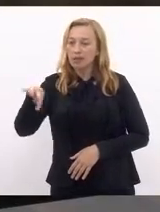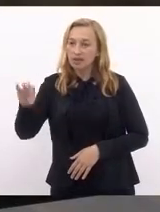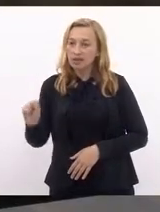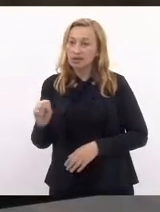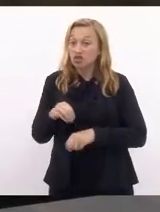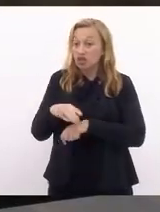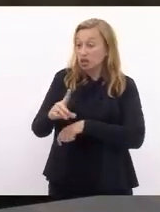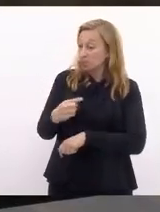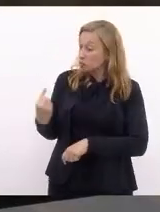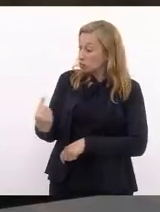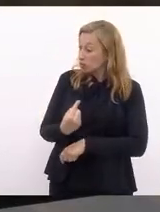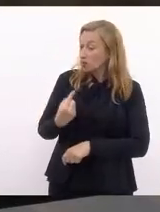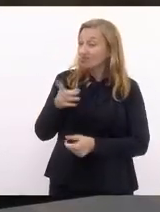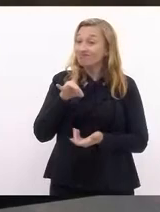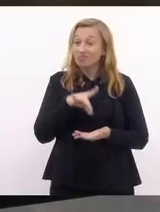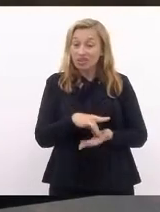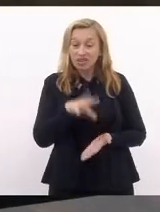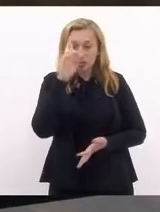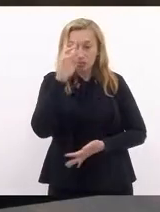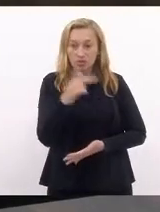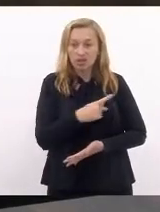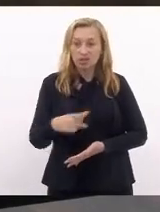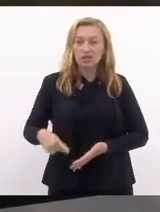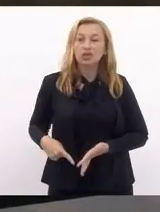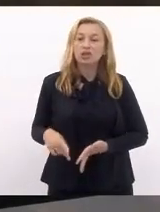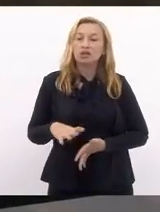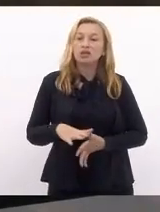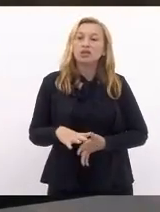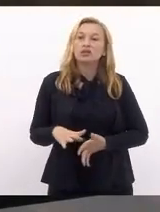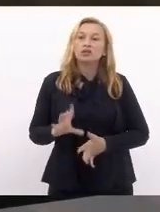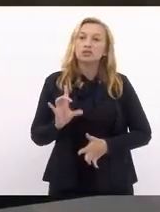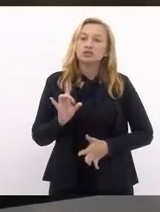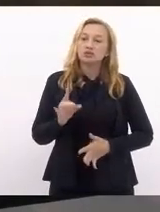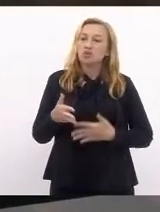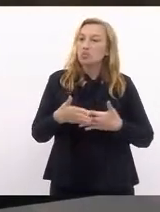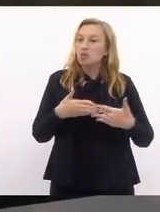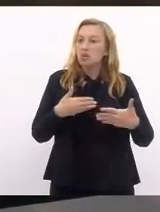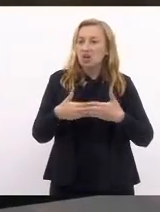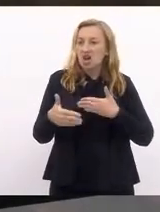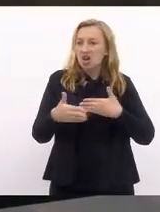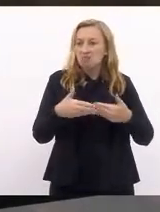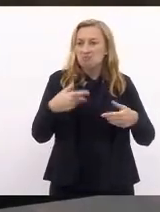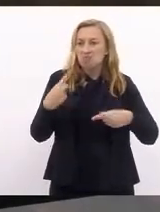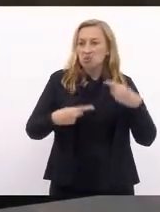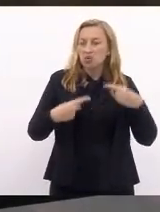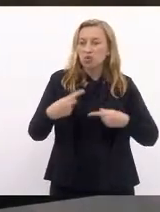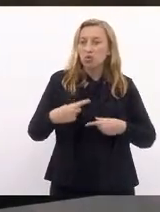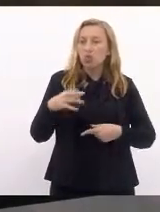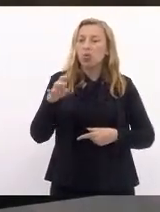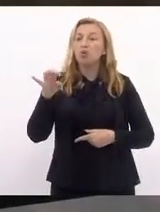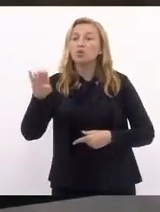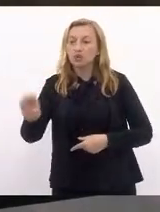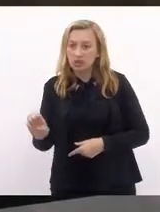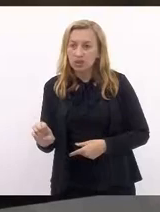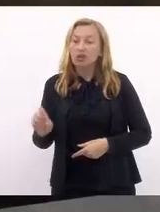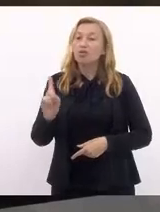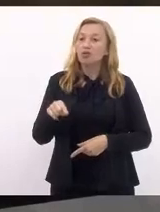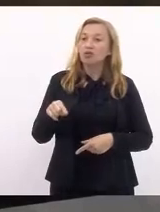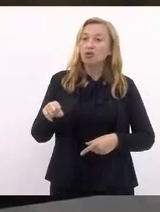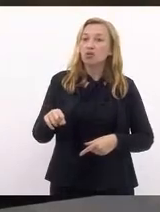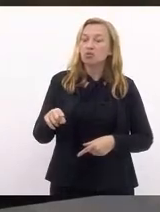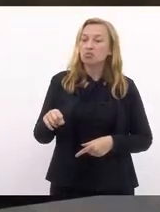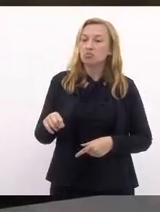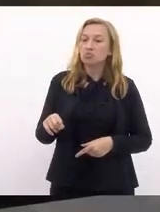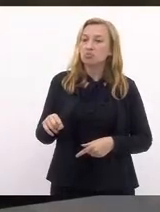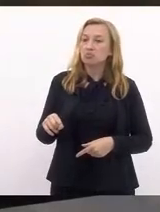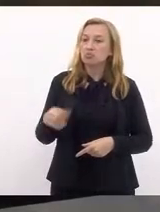Nossa e na realidade Presidente só para mim vale para qualquer político né o Russo foi um exemplo de